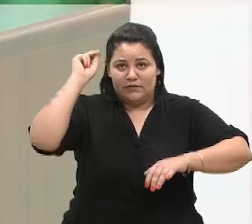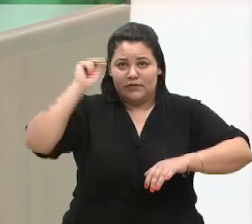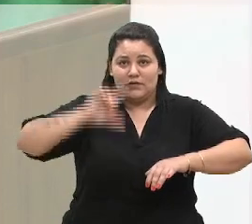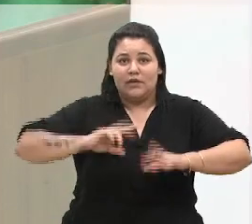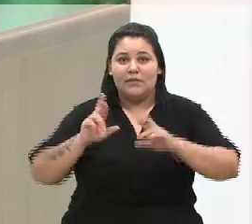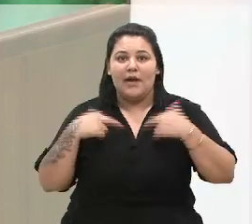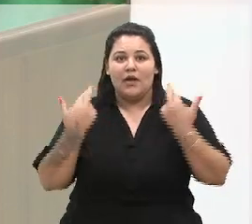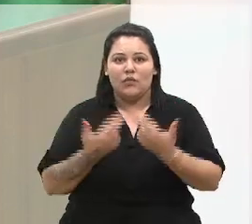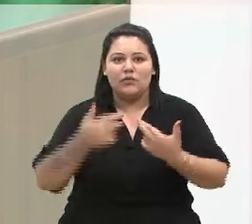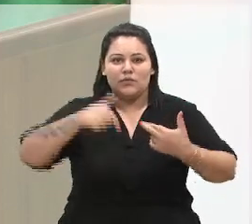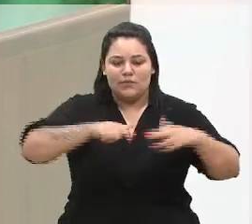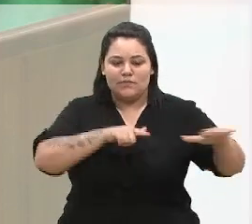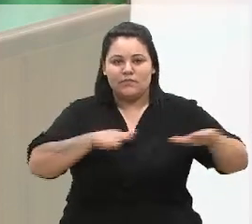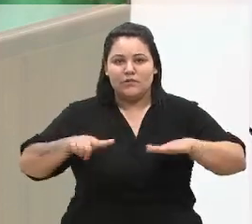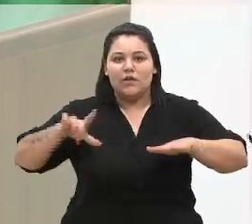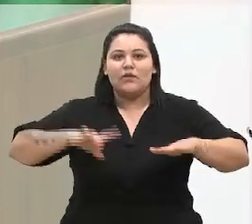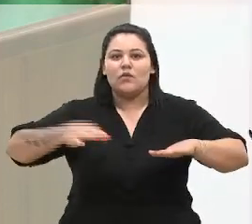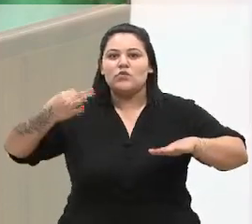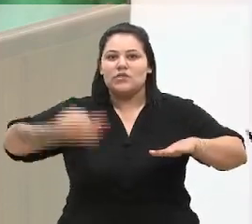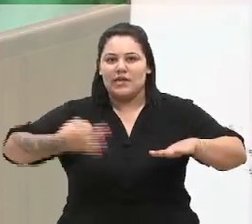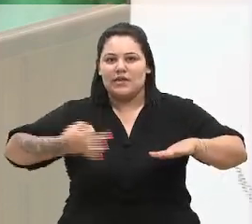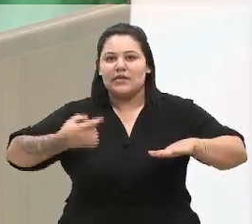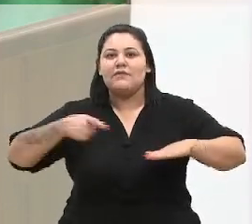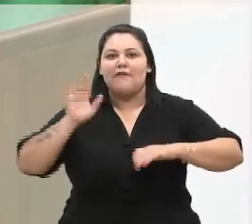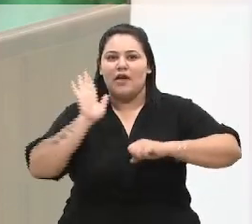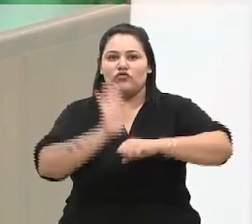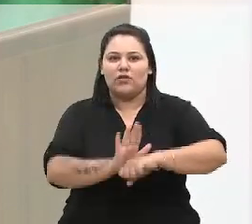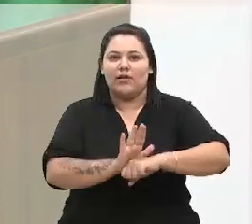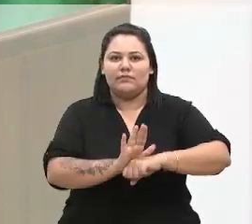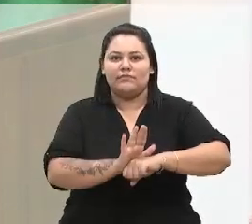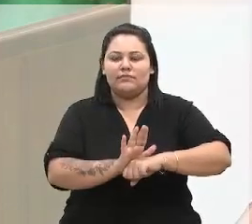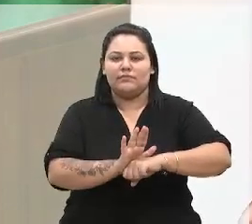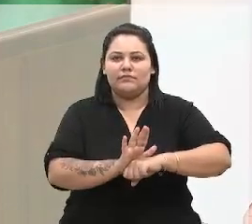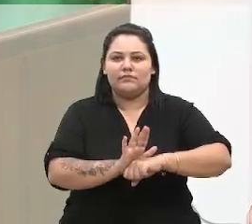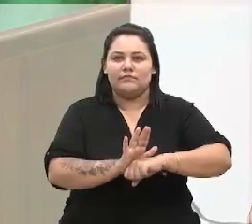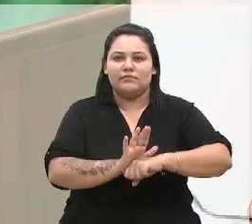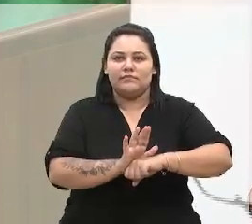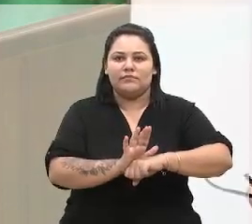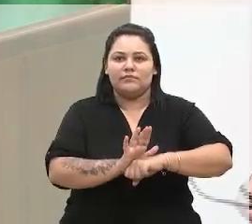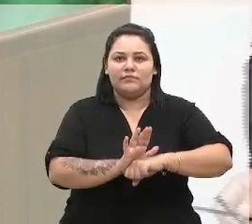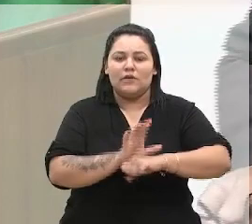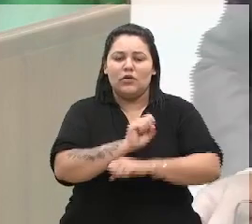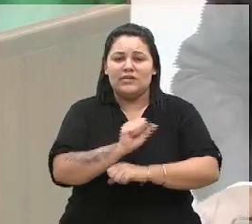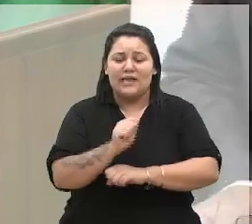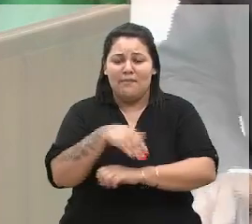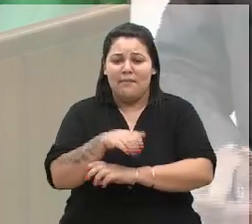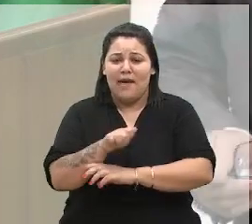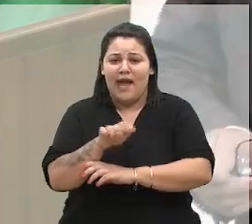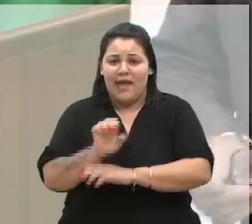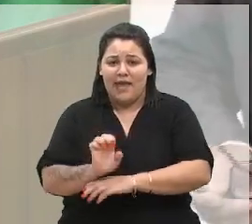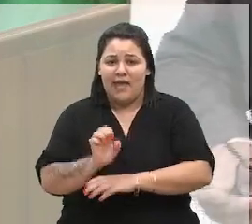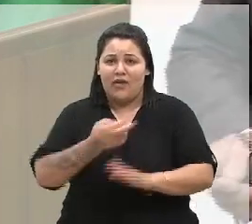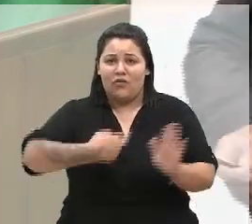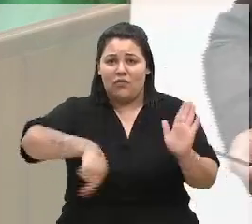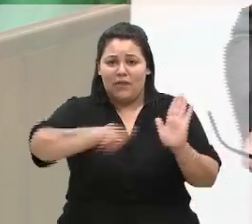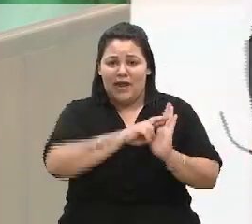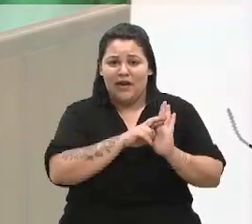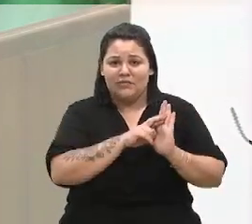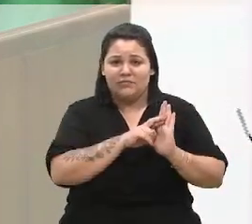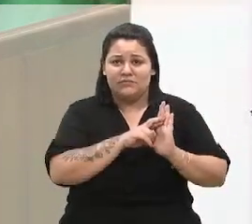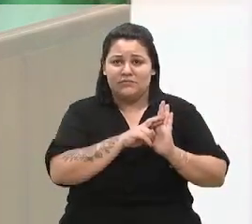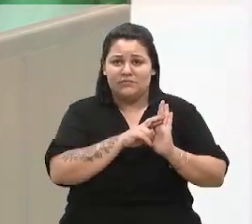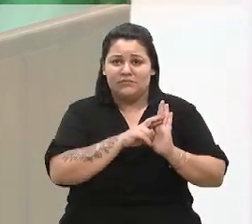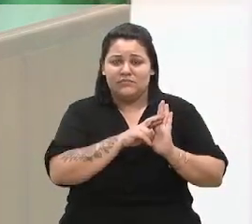nessa semana e com certeza vai nos ajudar que o SAMAI recupere essas vias. Então, voto sim. Também porque confio